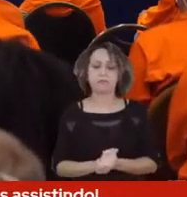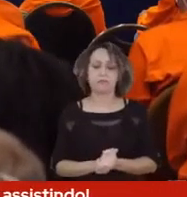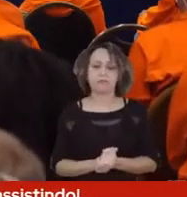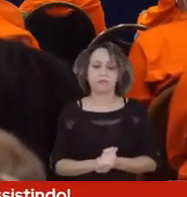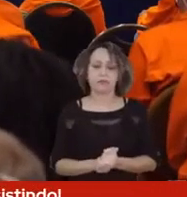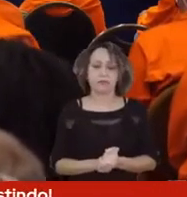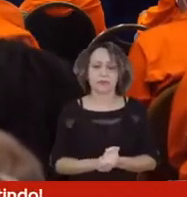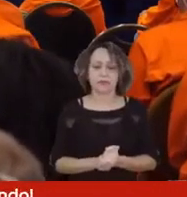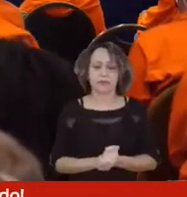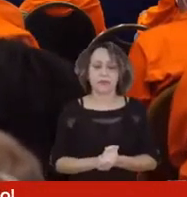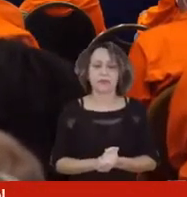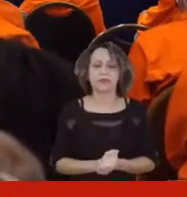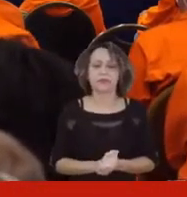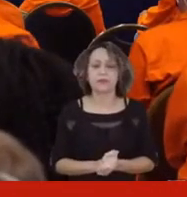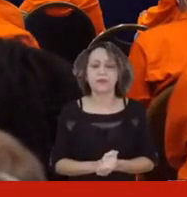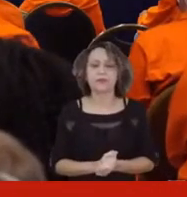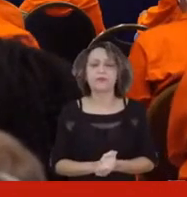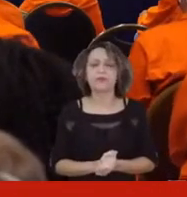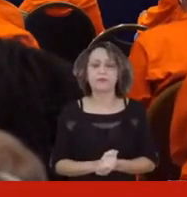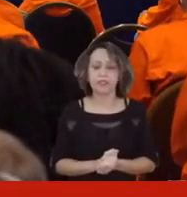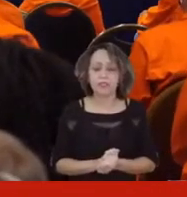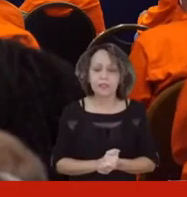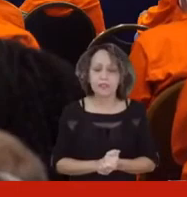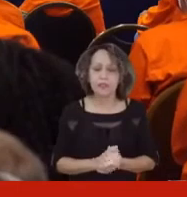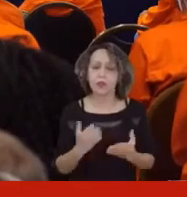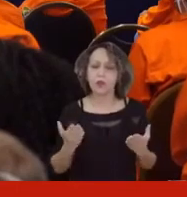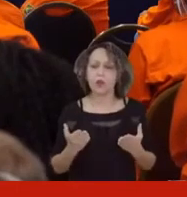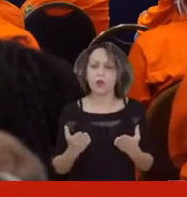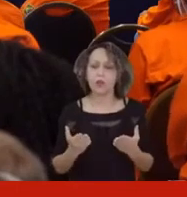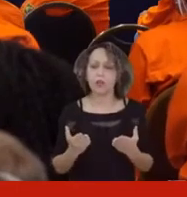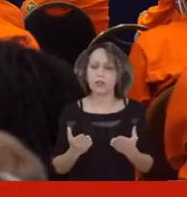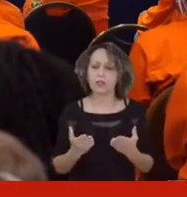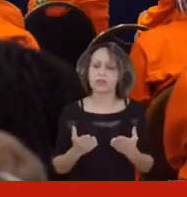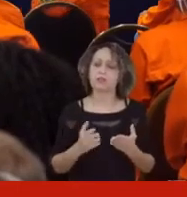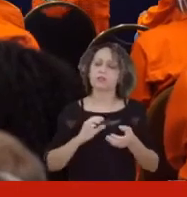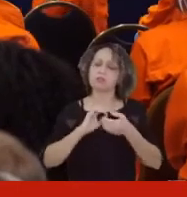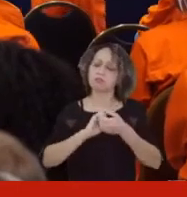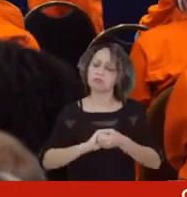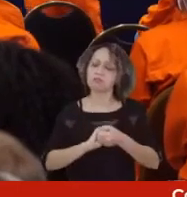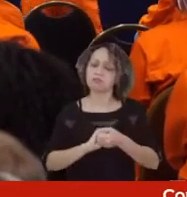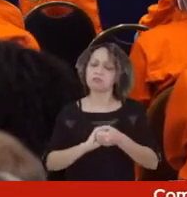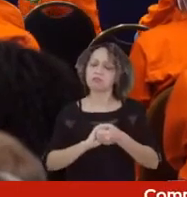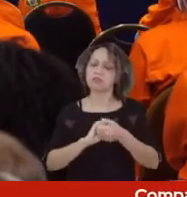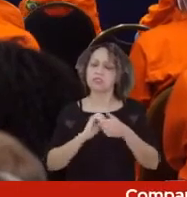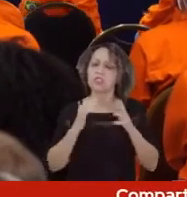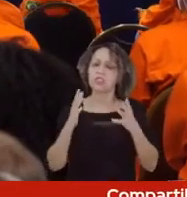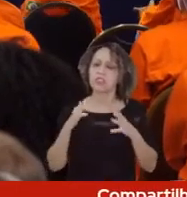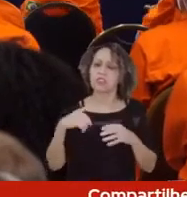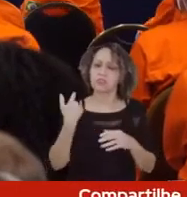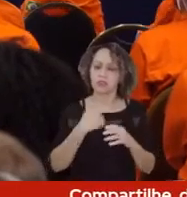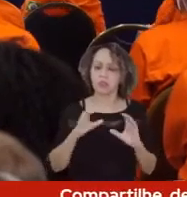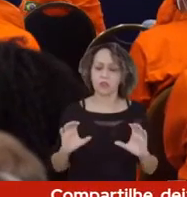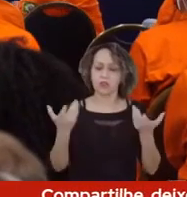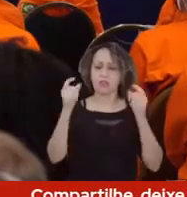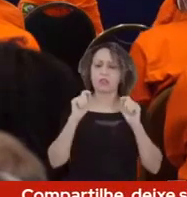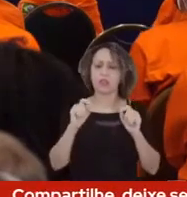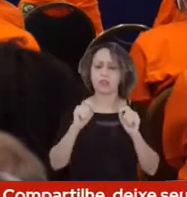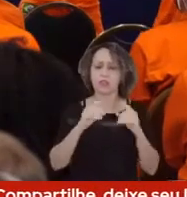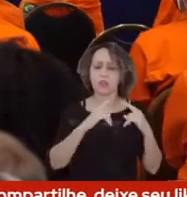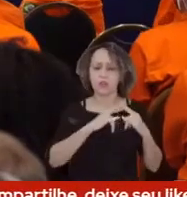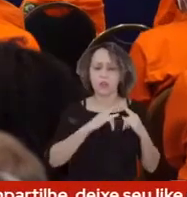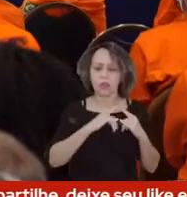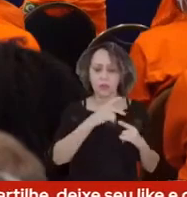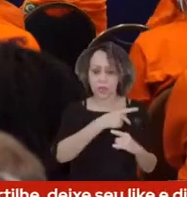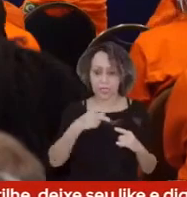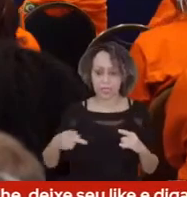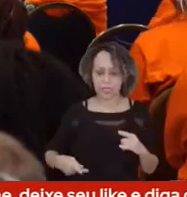Okay. Queria passar aqui para fazer uma saudação ao nosso evento, ao companheiro presidente da Alerj, deputado